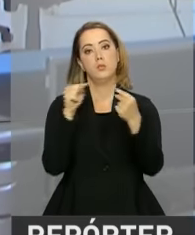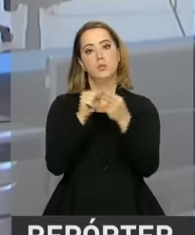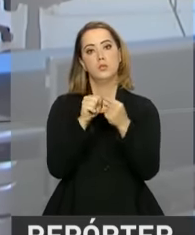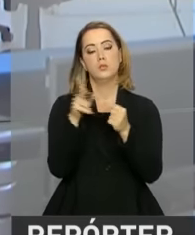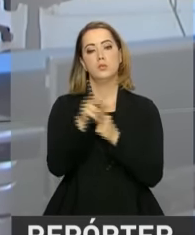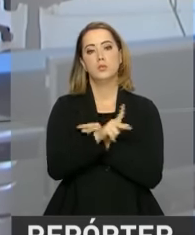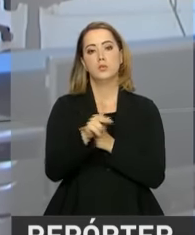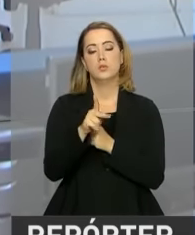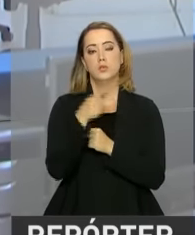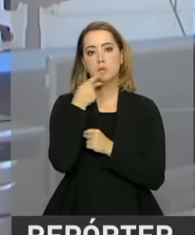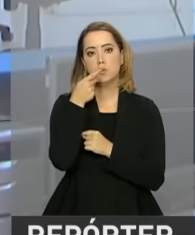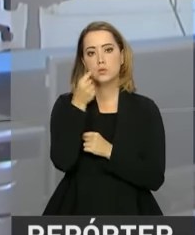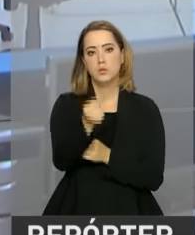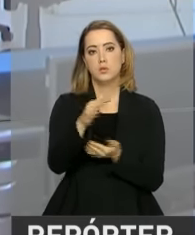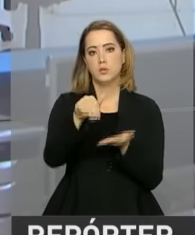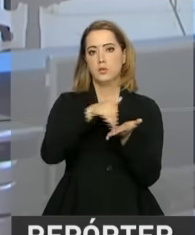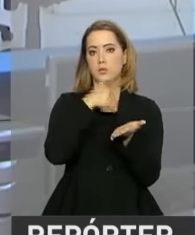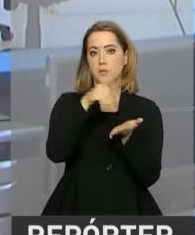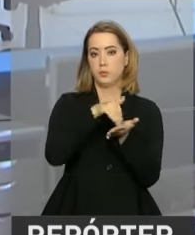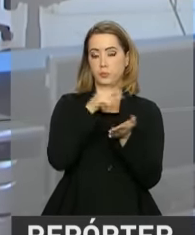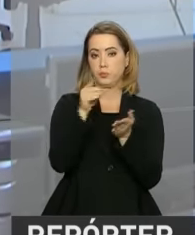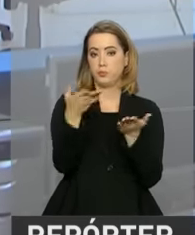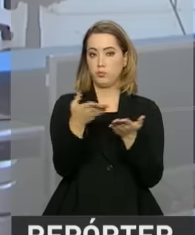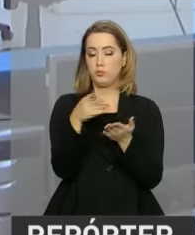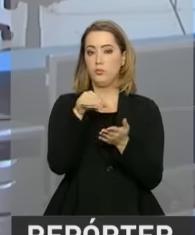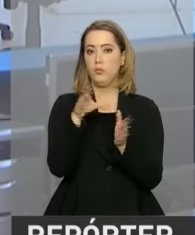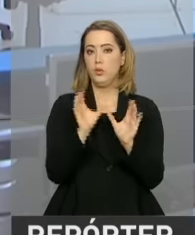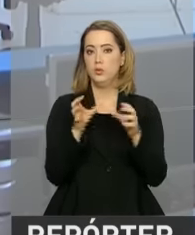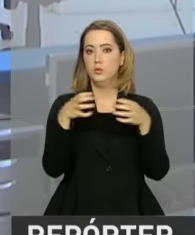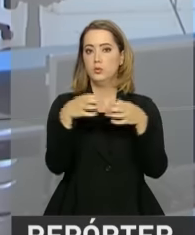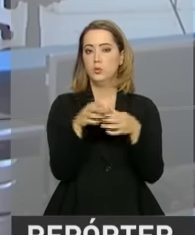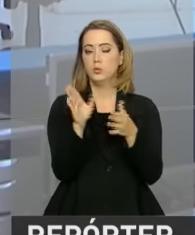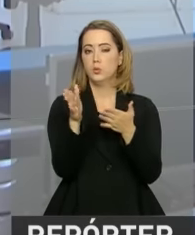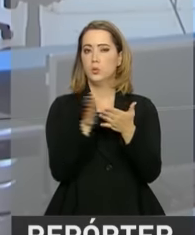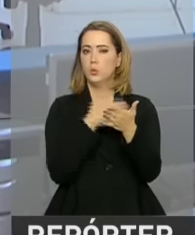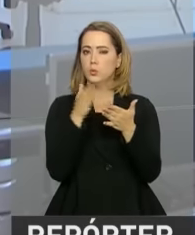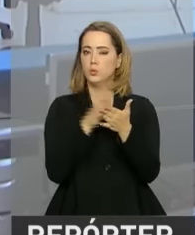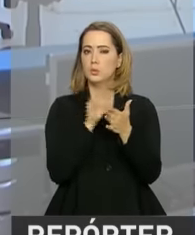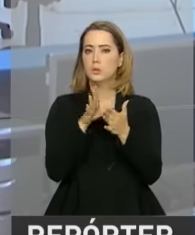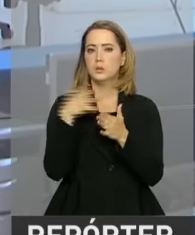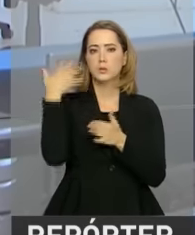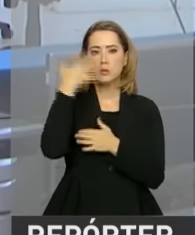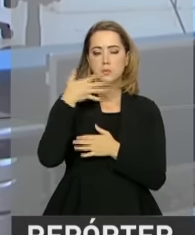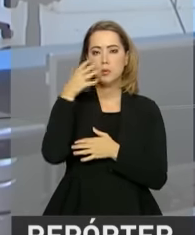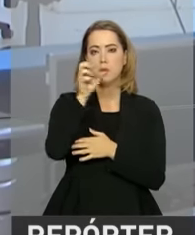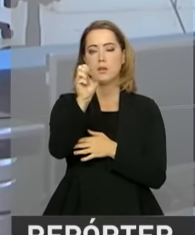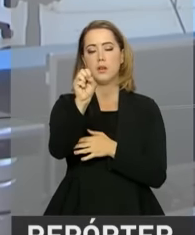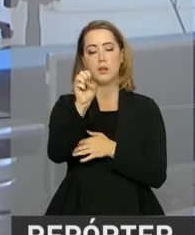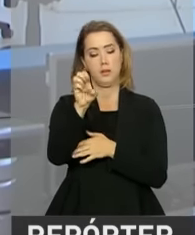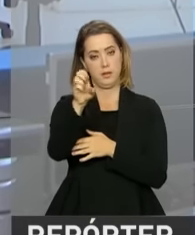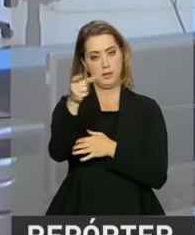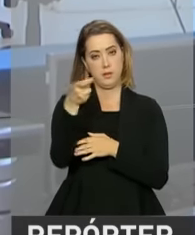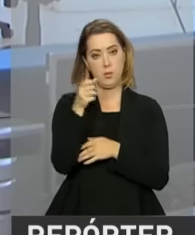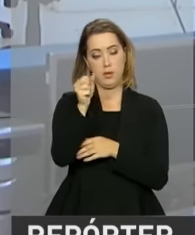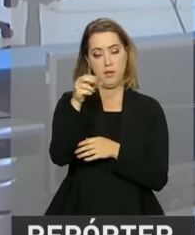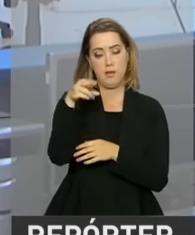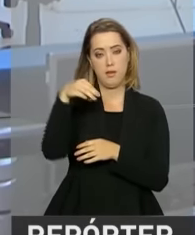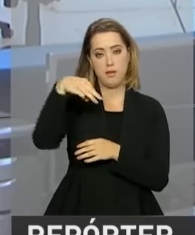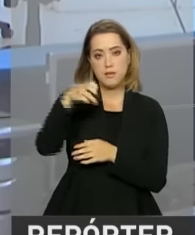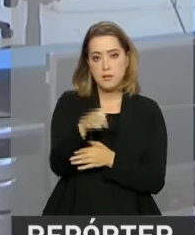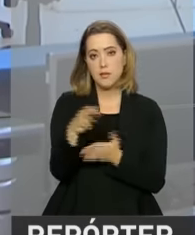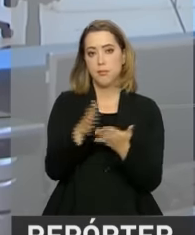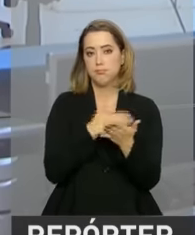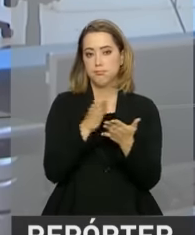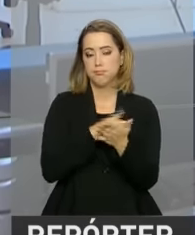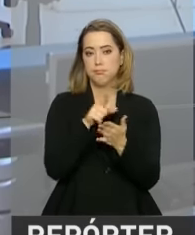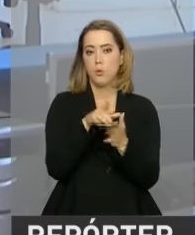fala do secretário executivo do programa, Moreira Franco, no fórum da revista Exame, que está sendo realizado em São Paulo. O encontro reúne